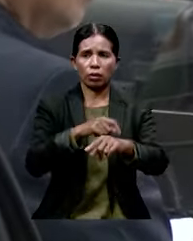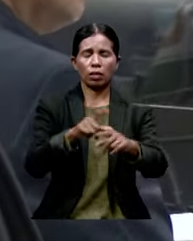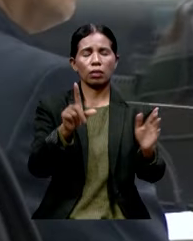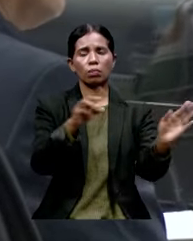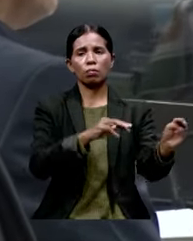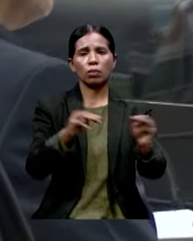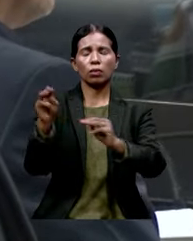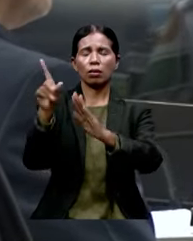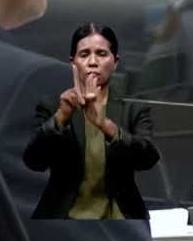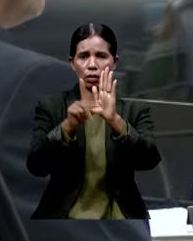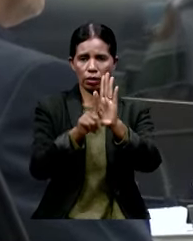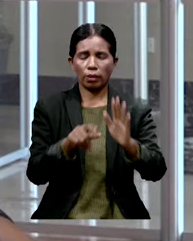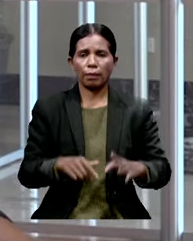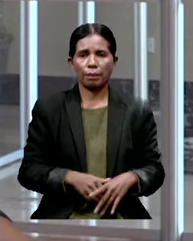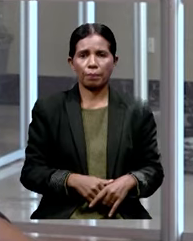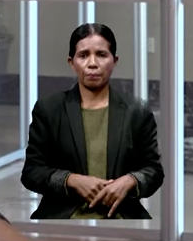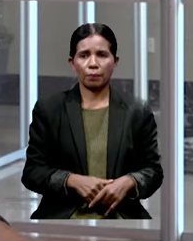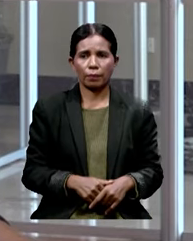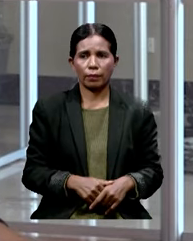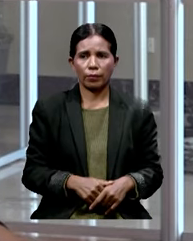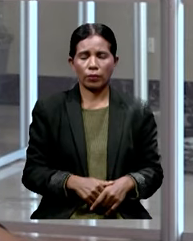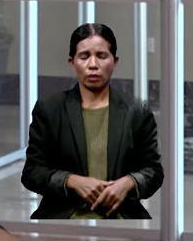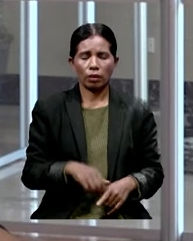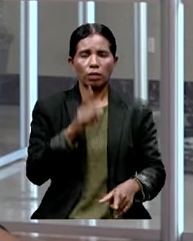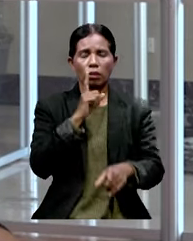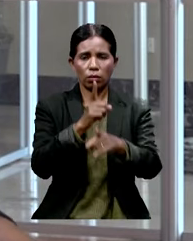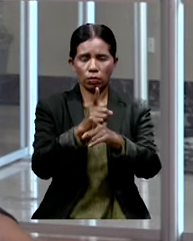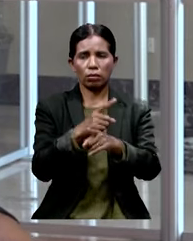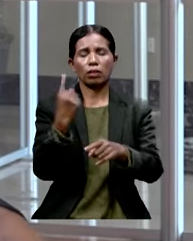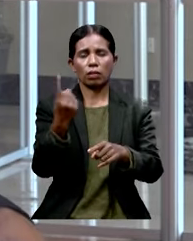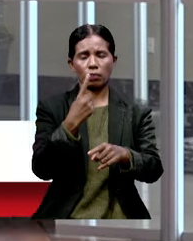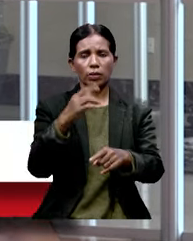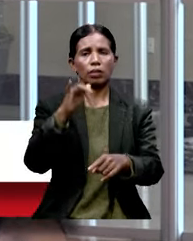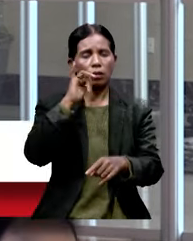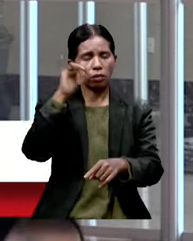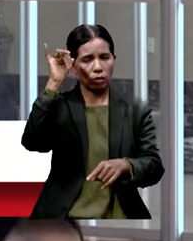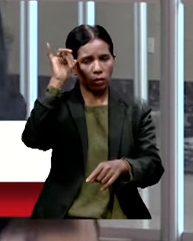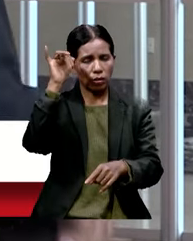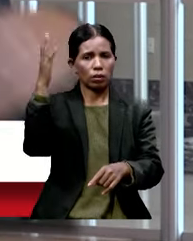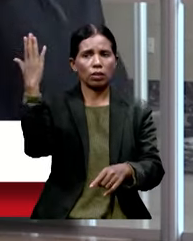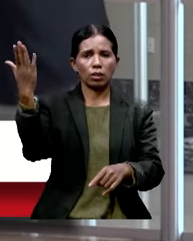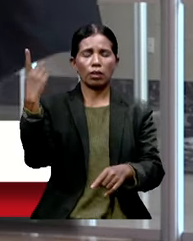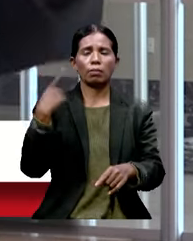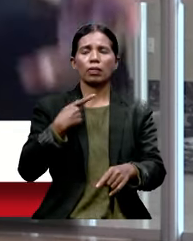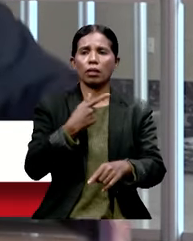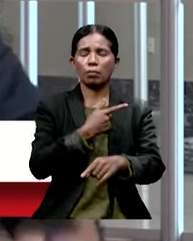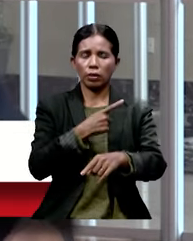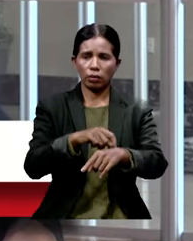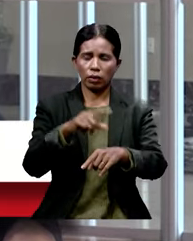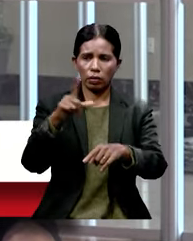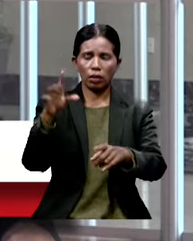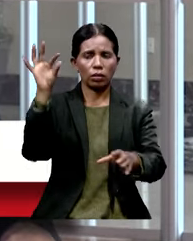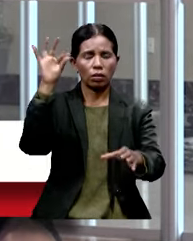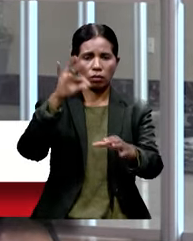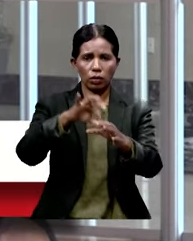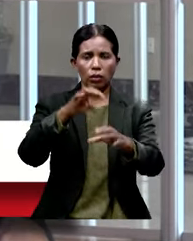refere. Plus bibikana berberua ia parlamento atu vota